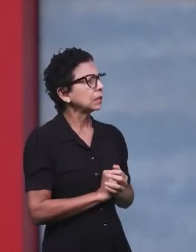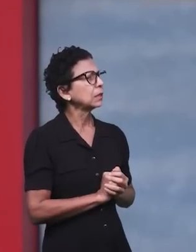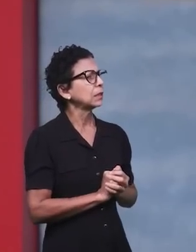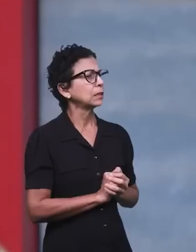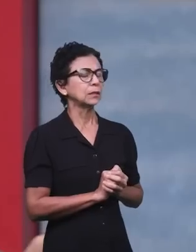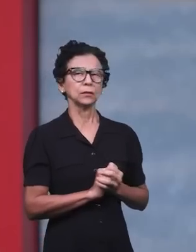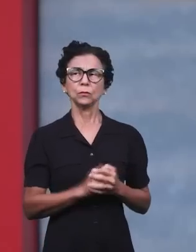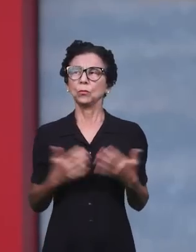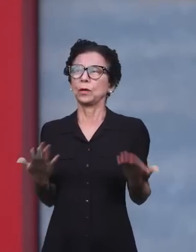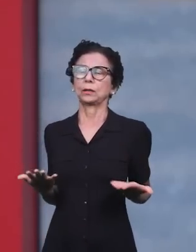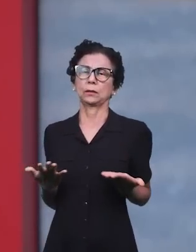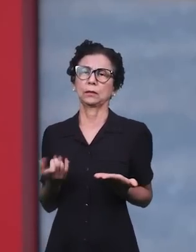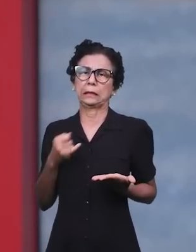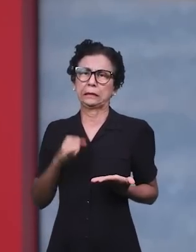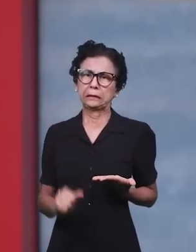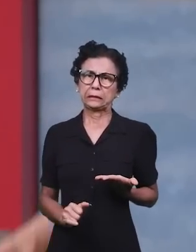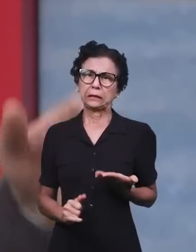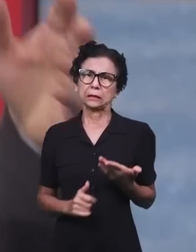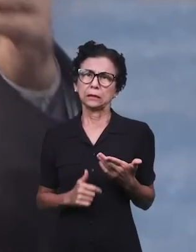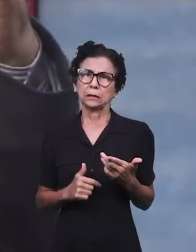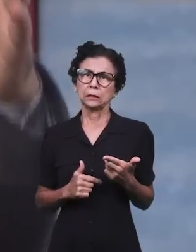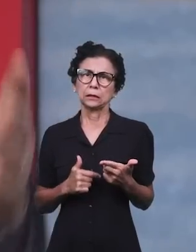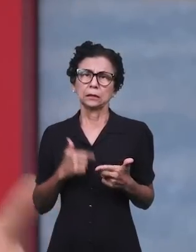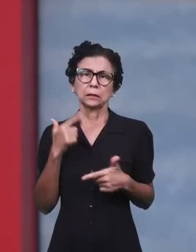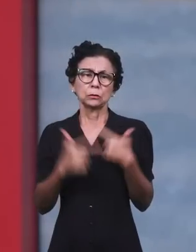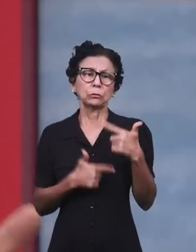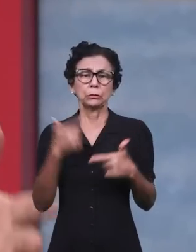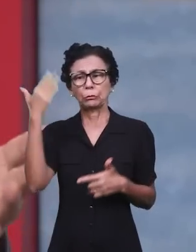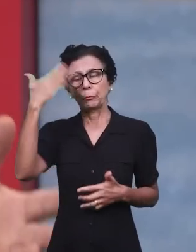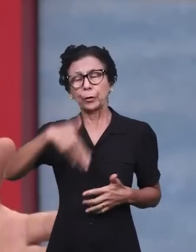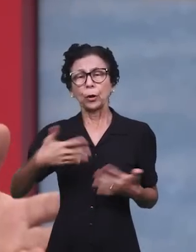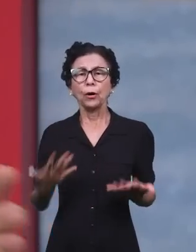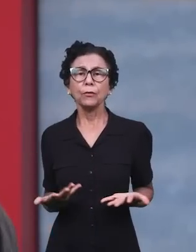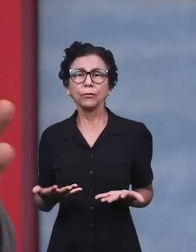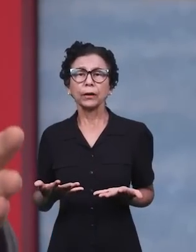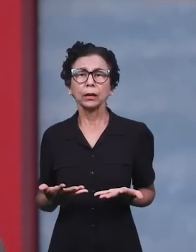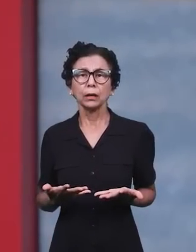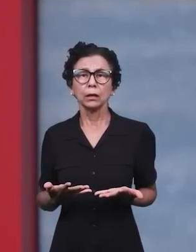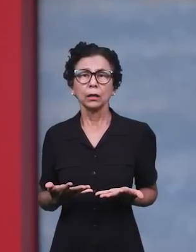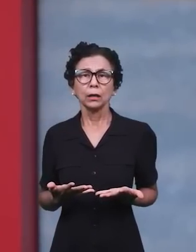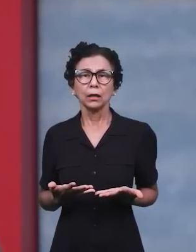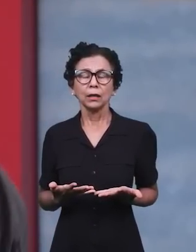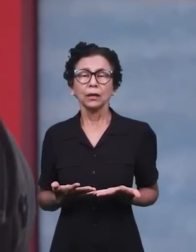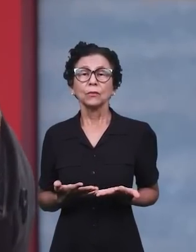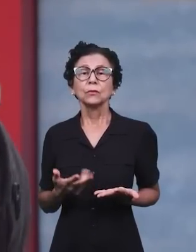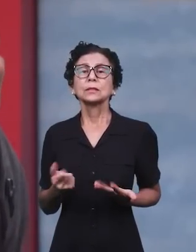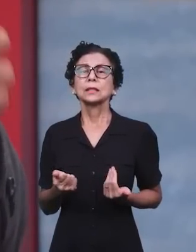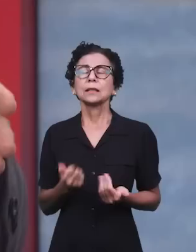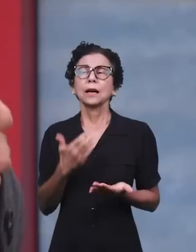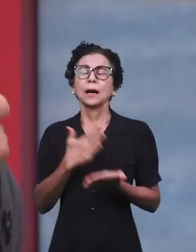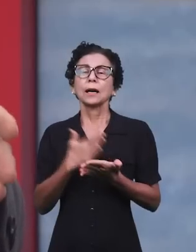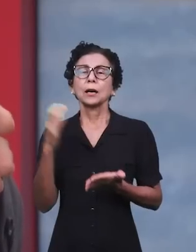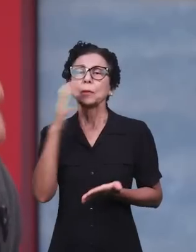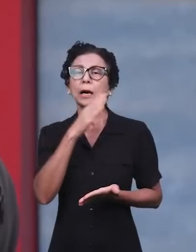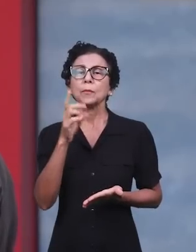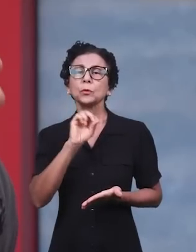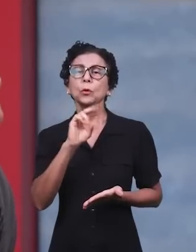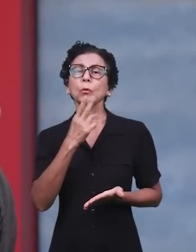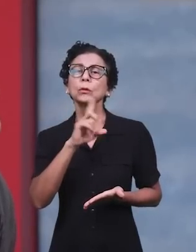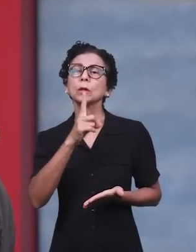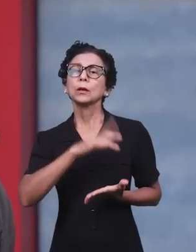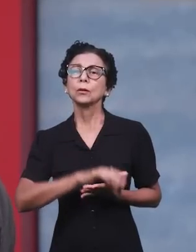terra? Eu quero que pare agora. Ele disse, não, amanhã. Então, quer dizer, o faraó diz, não, amanhã. Mas o